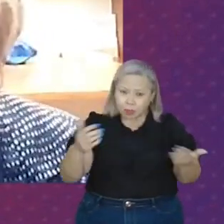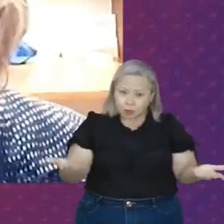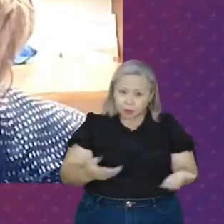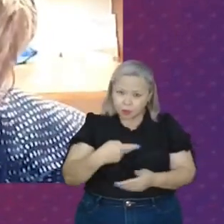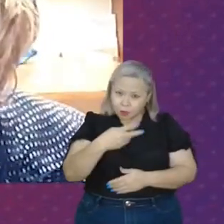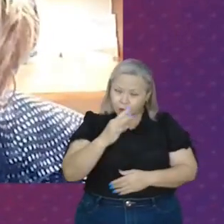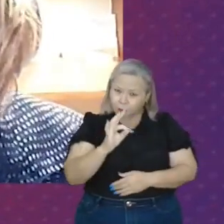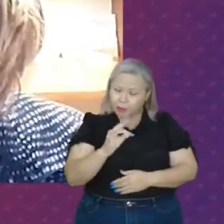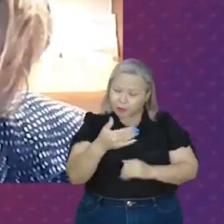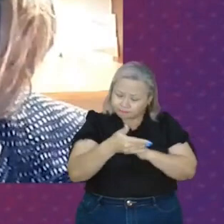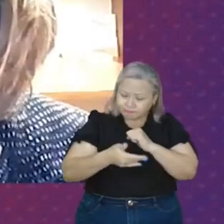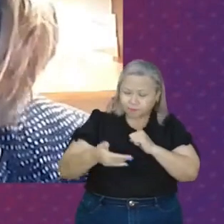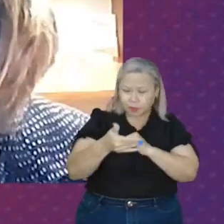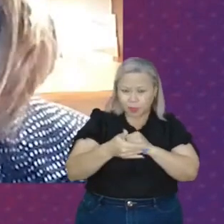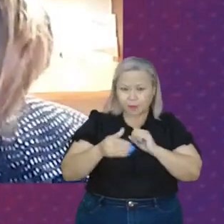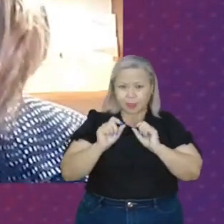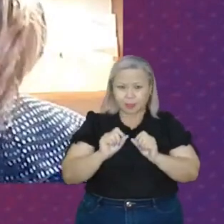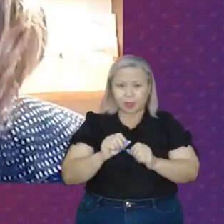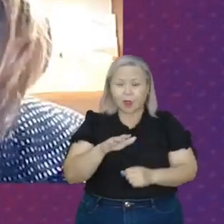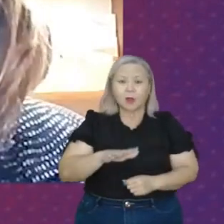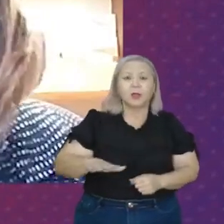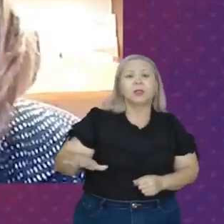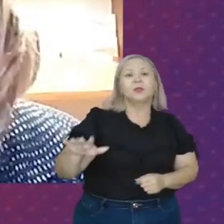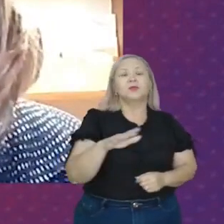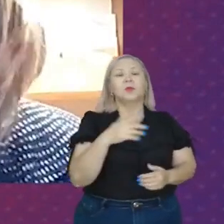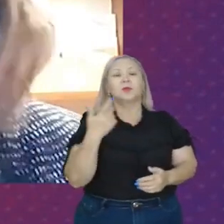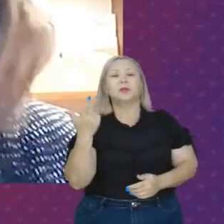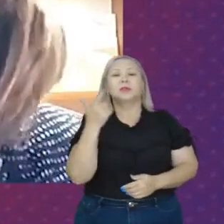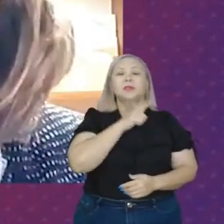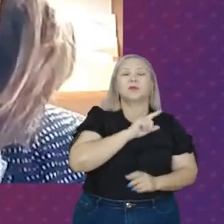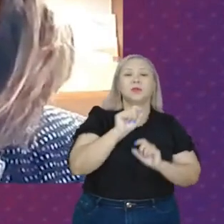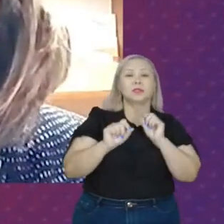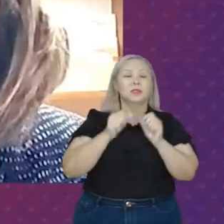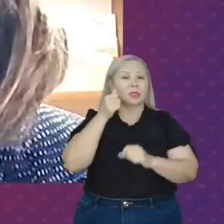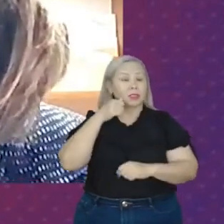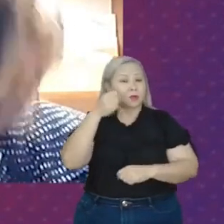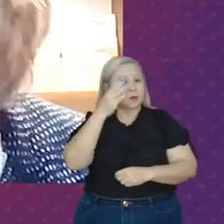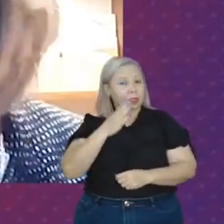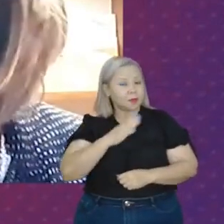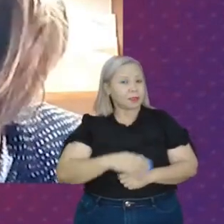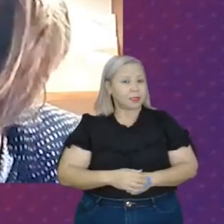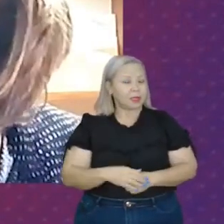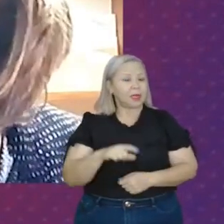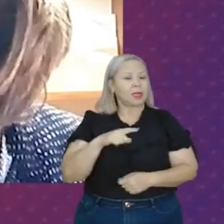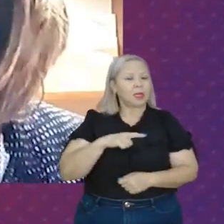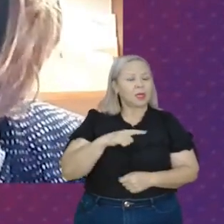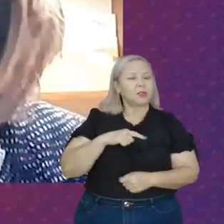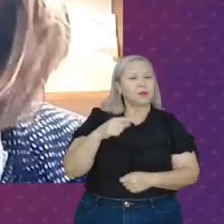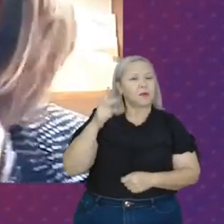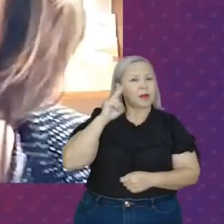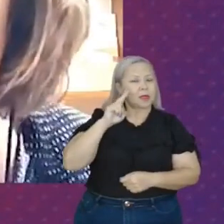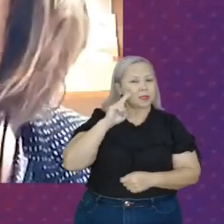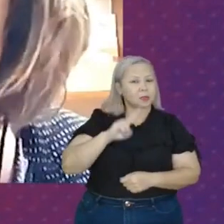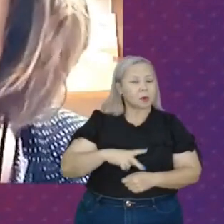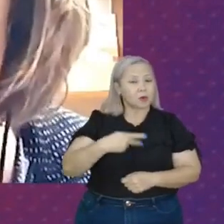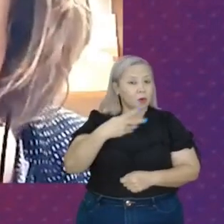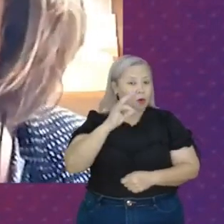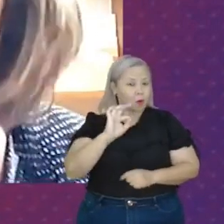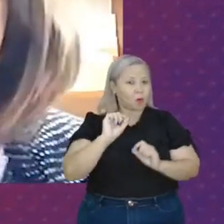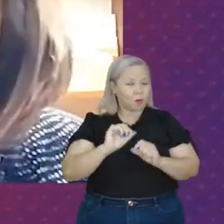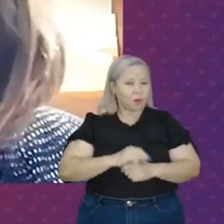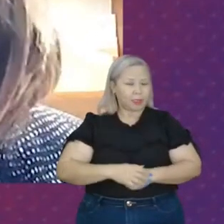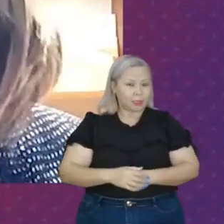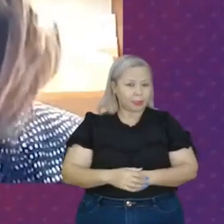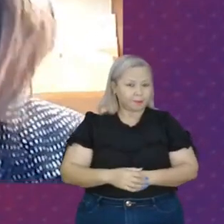foi fundamental em todas as conquistas que as mulheres brasileiras tiveram na sua história. O PT foi no governo